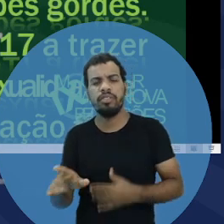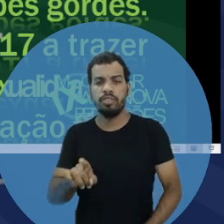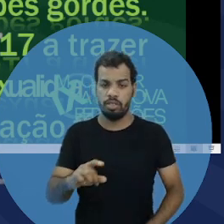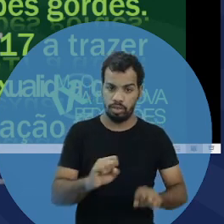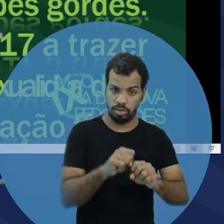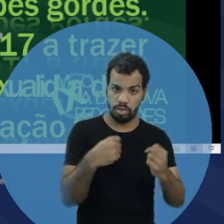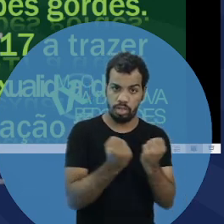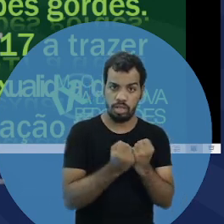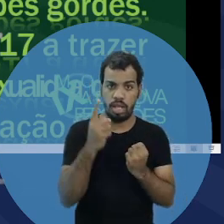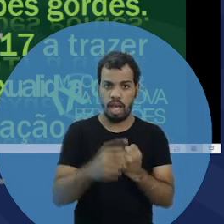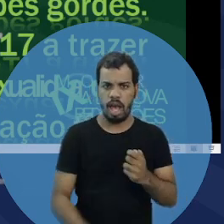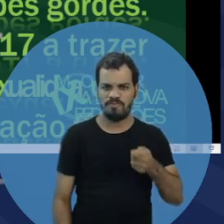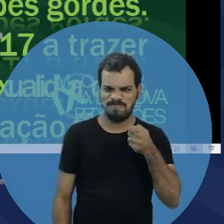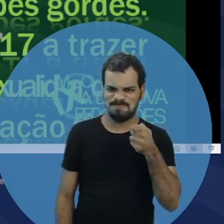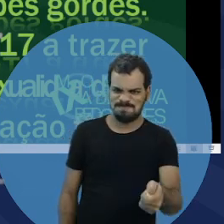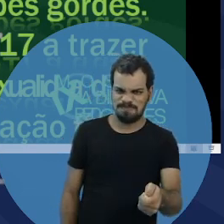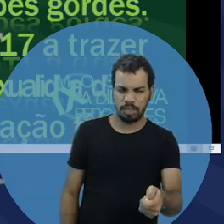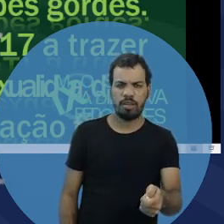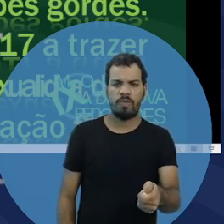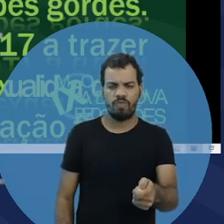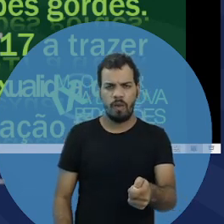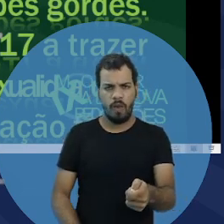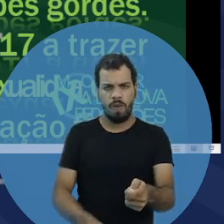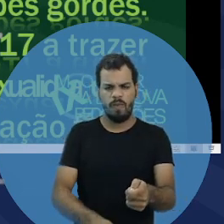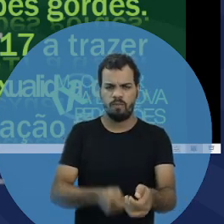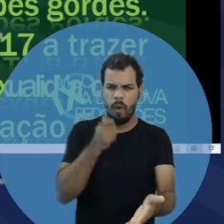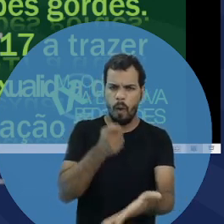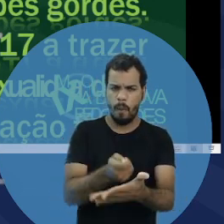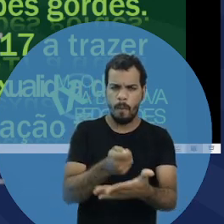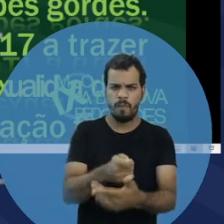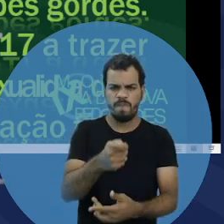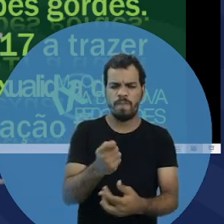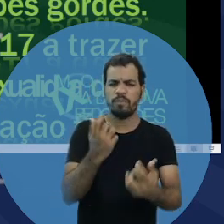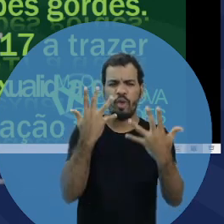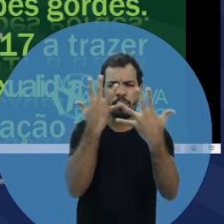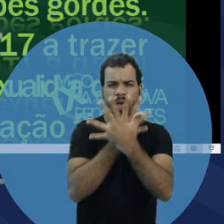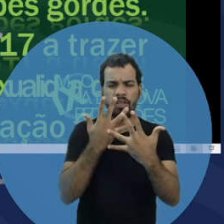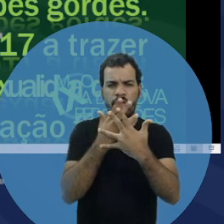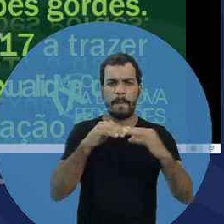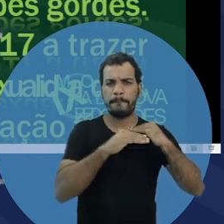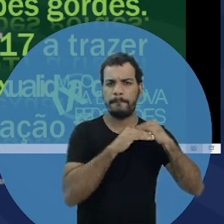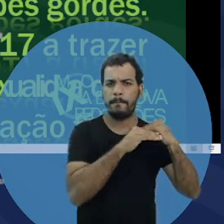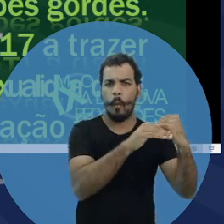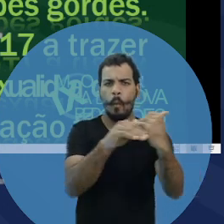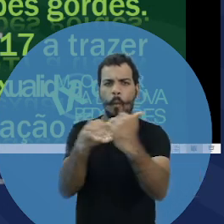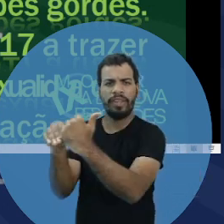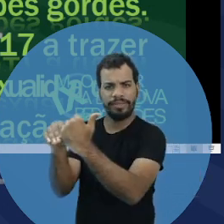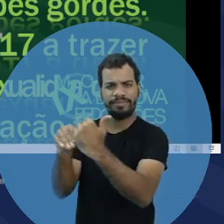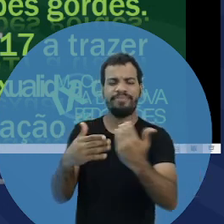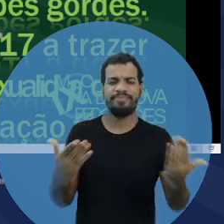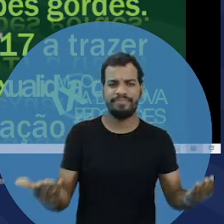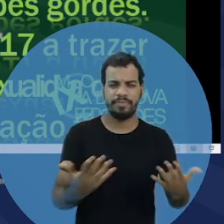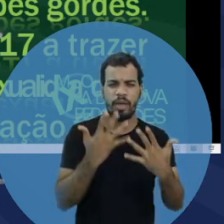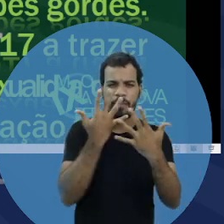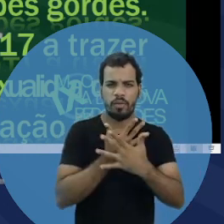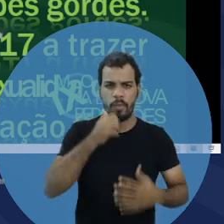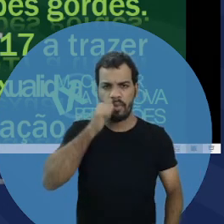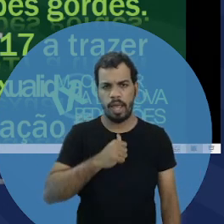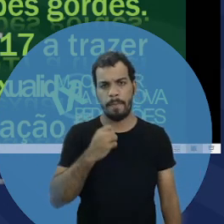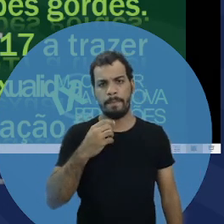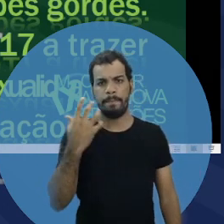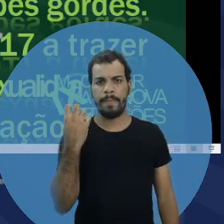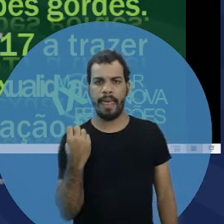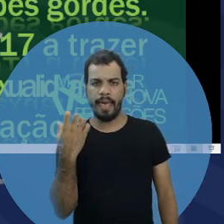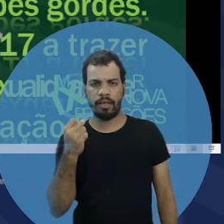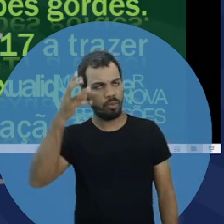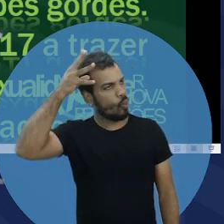impõe uma estética padrão, né, que é a estética da mulher branca, do cabelo liso,